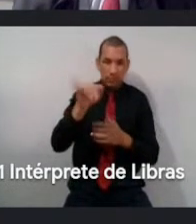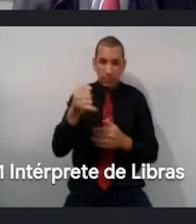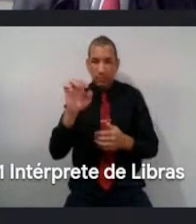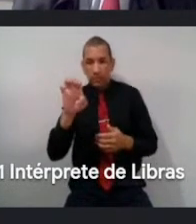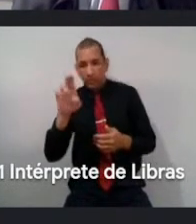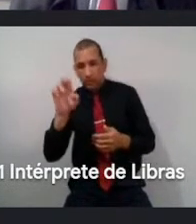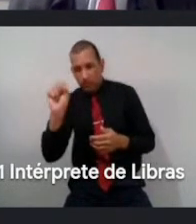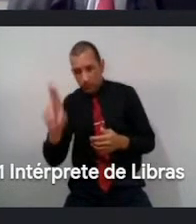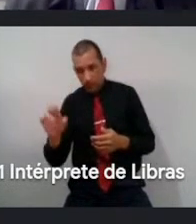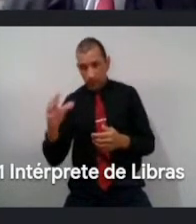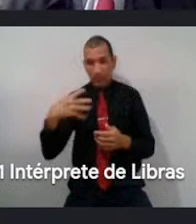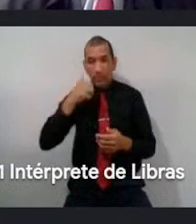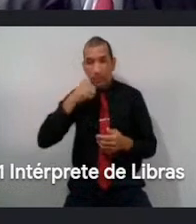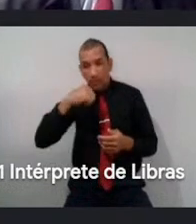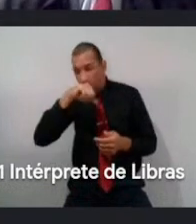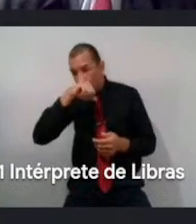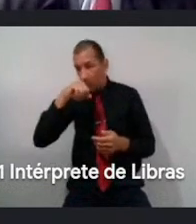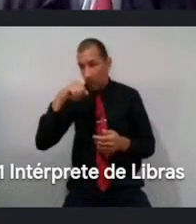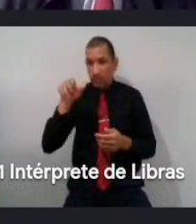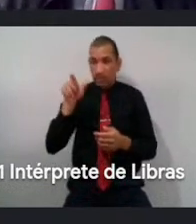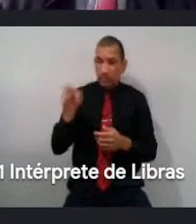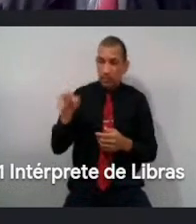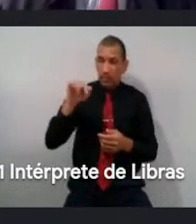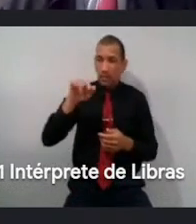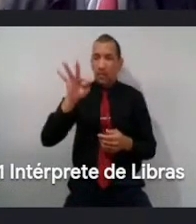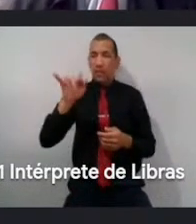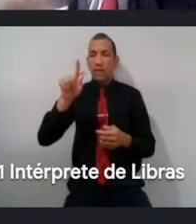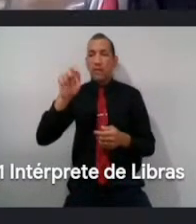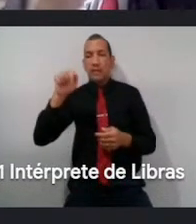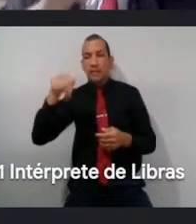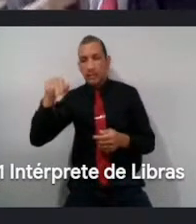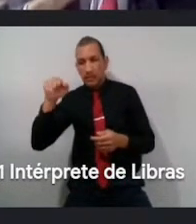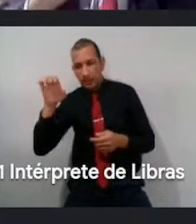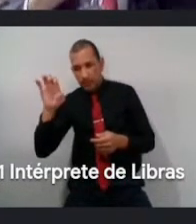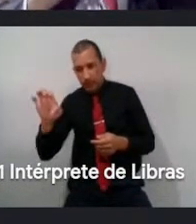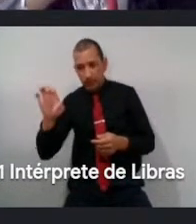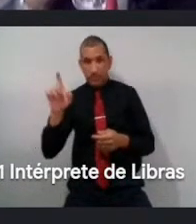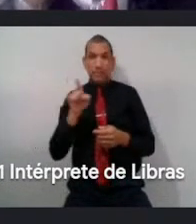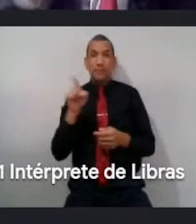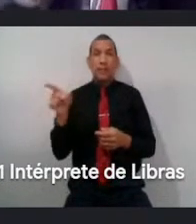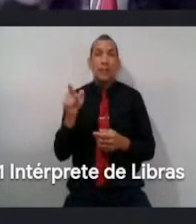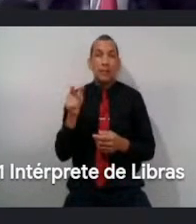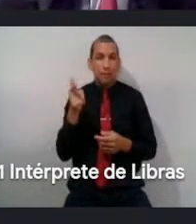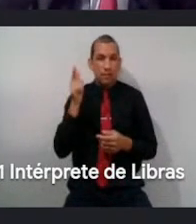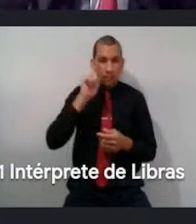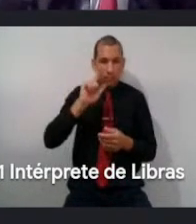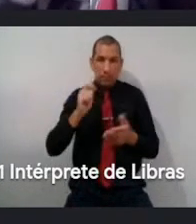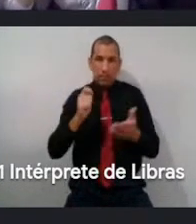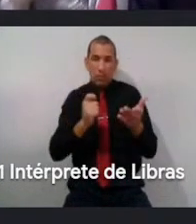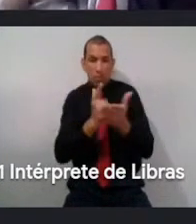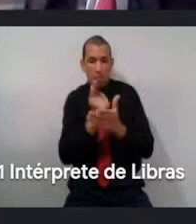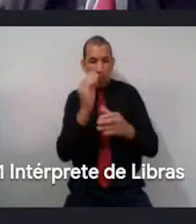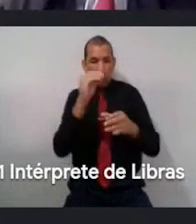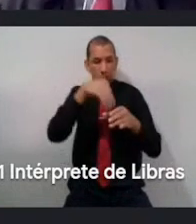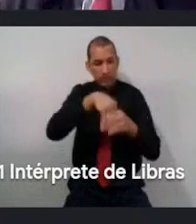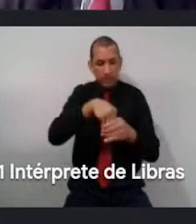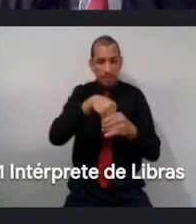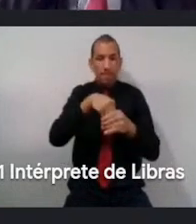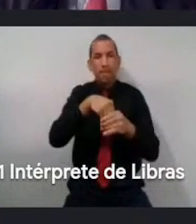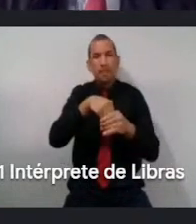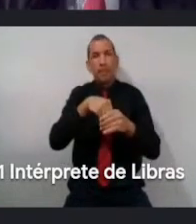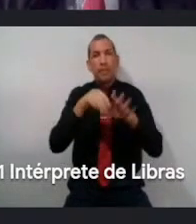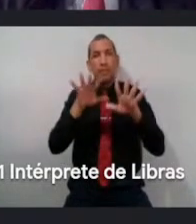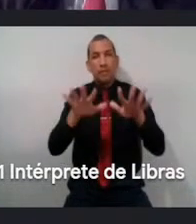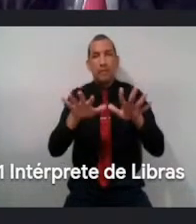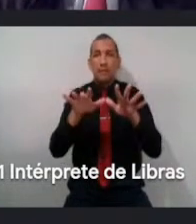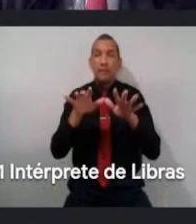de Wagner Pereira da Silva e candidata também é beneficiária da compra de votos essa tal situação